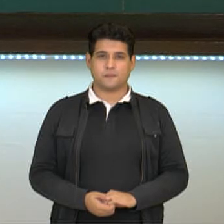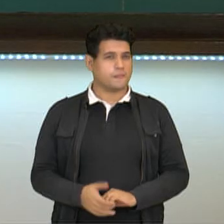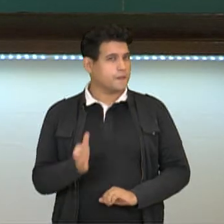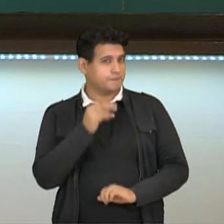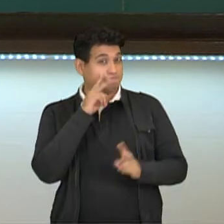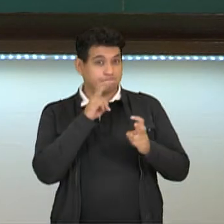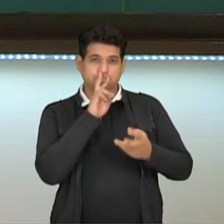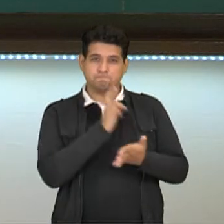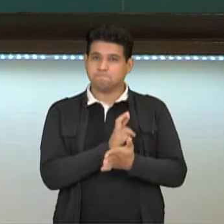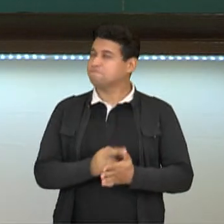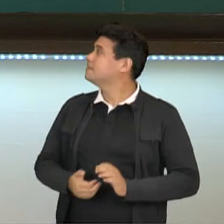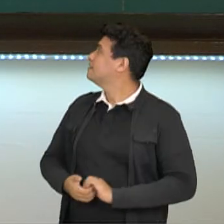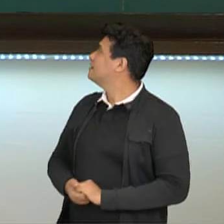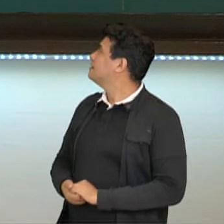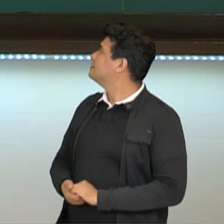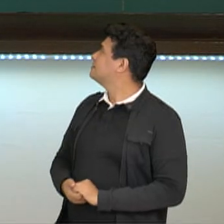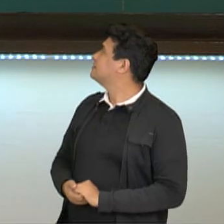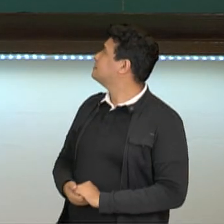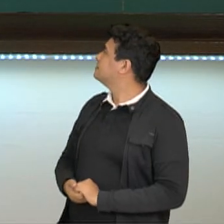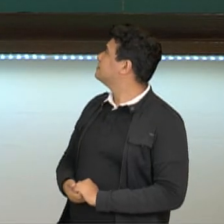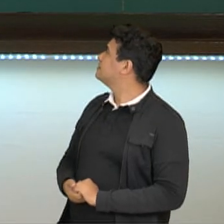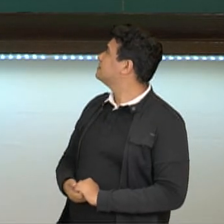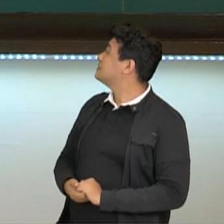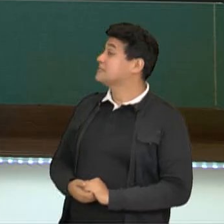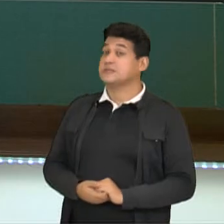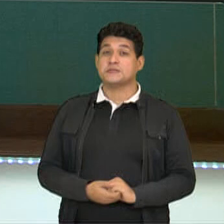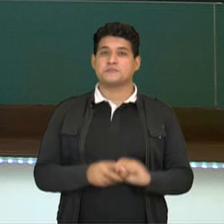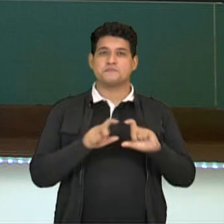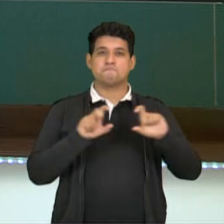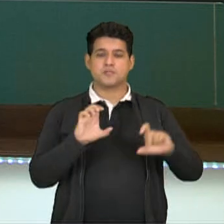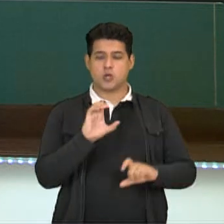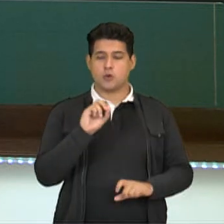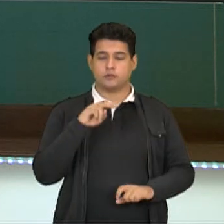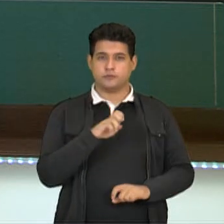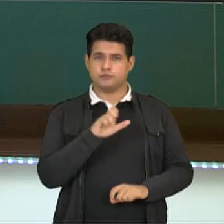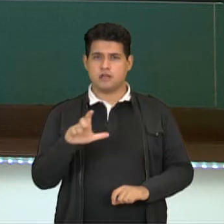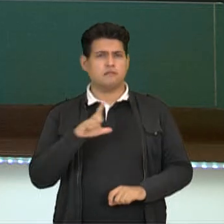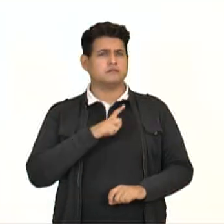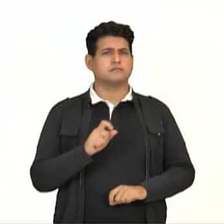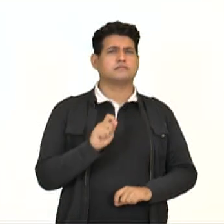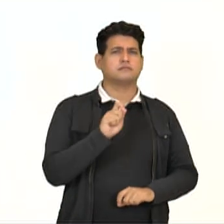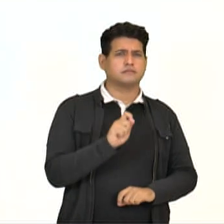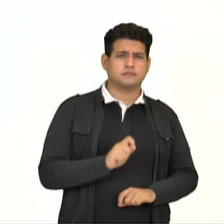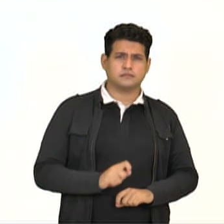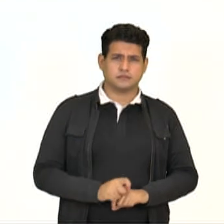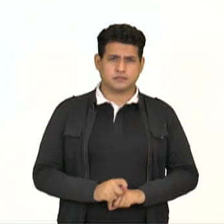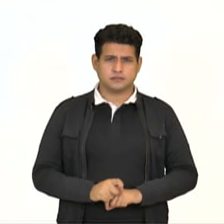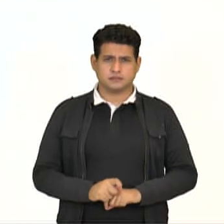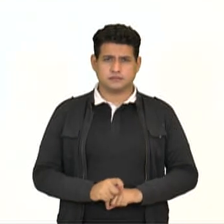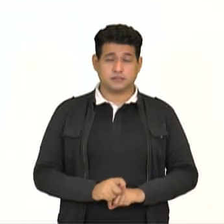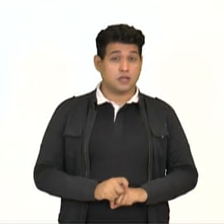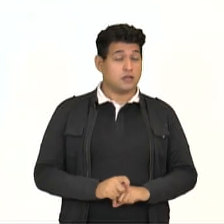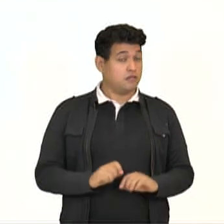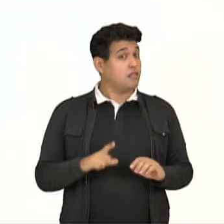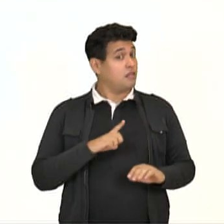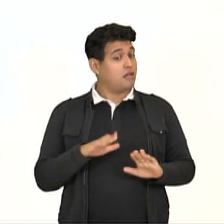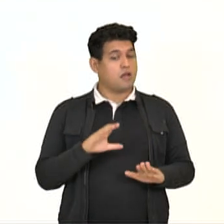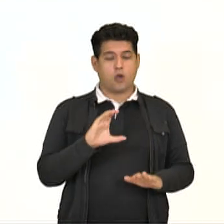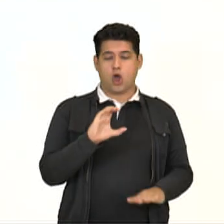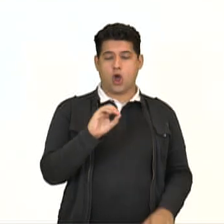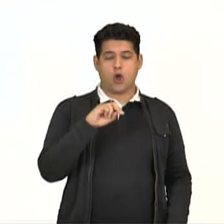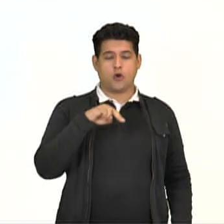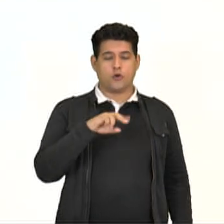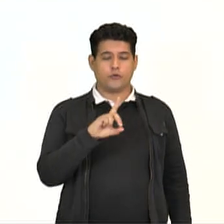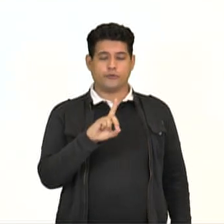Vamos ver a resposta, então? Veja lá, as frases condicionais, elas são compostas por condição, ou se